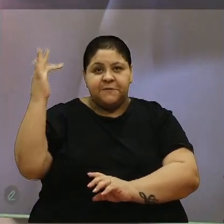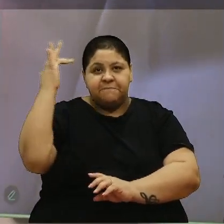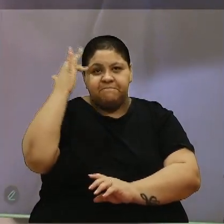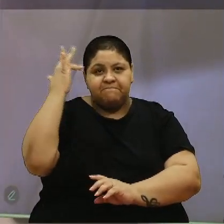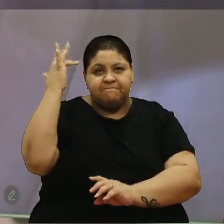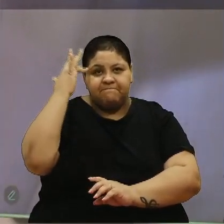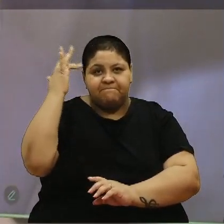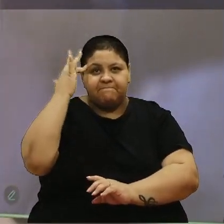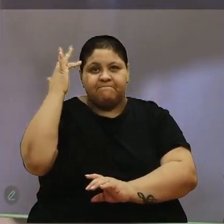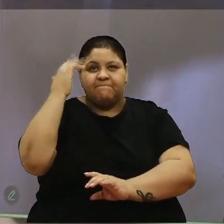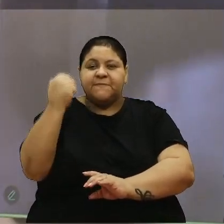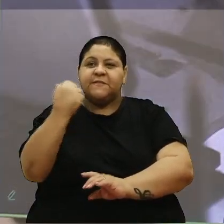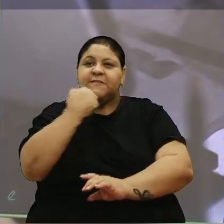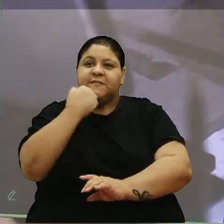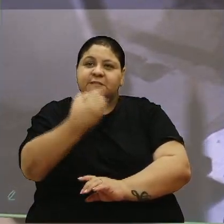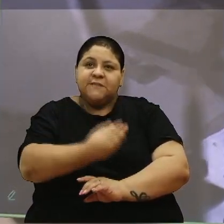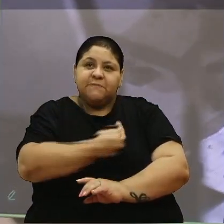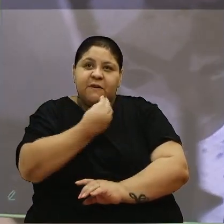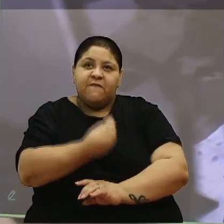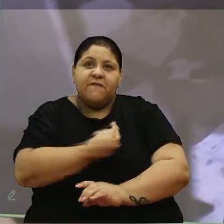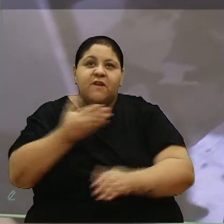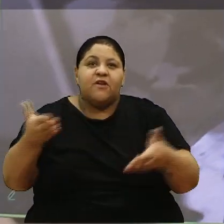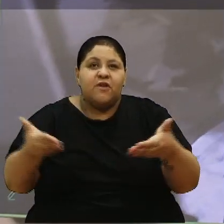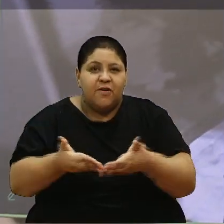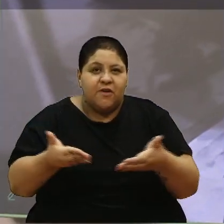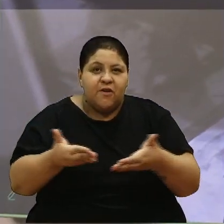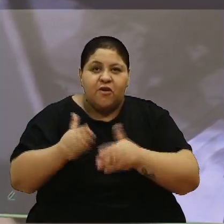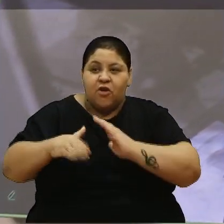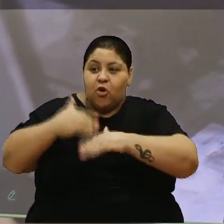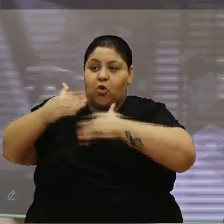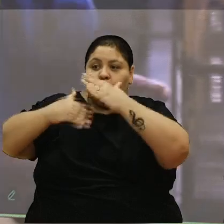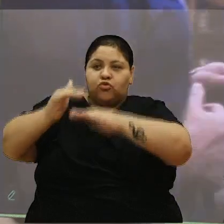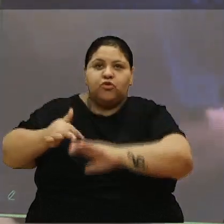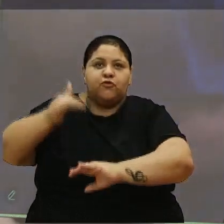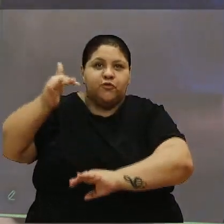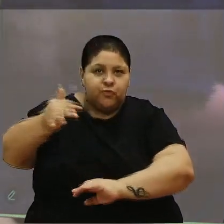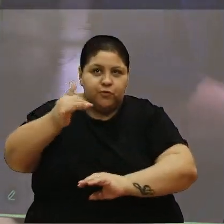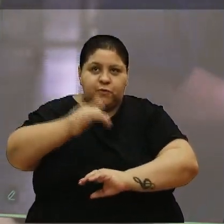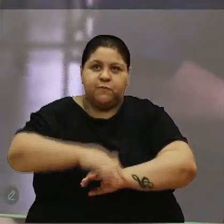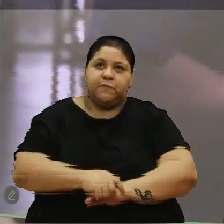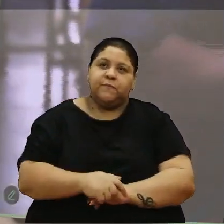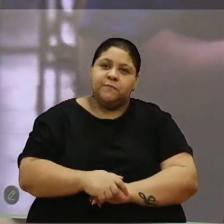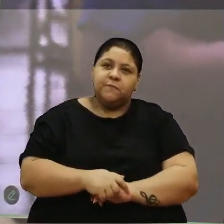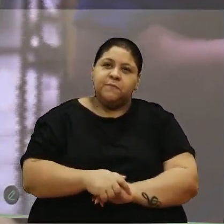e solidez para viver o presente e construir o futuro.